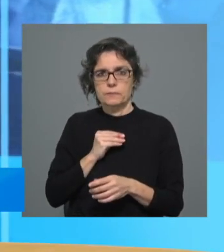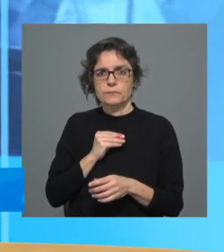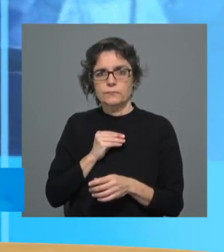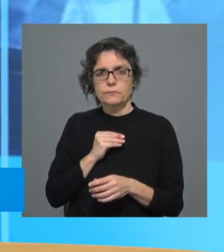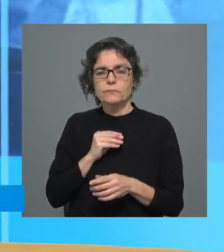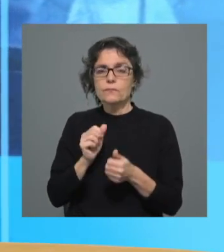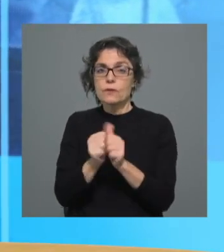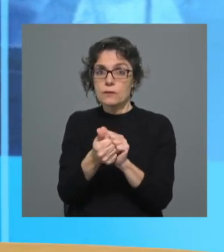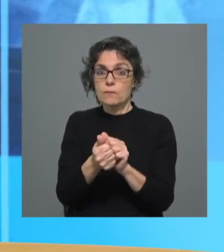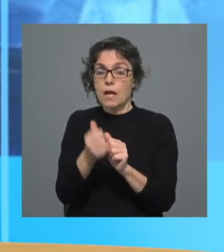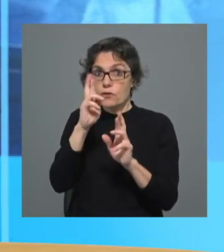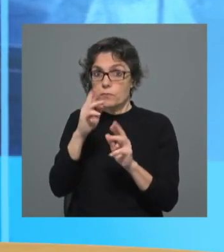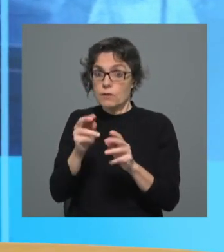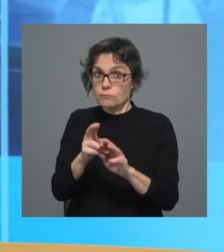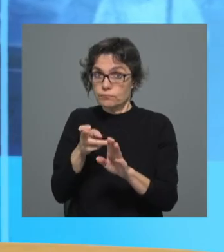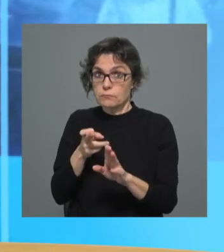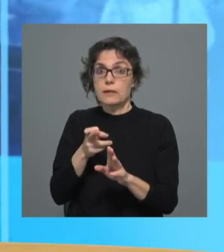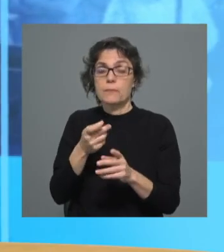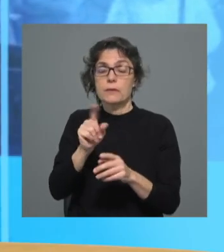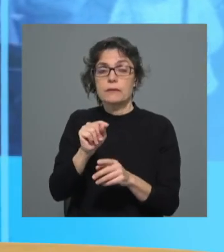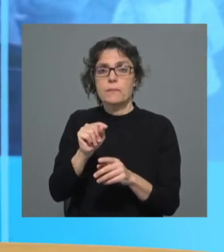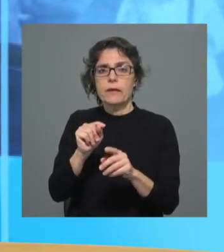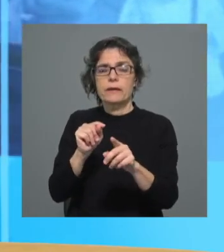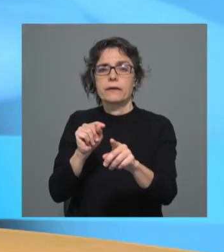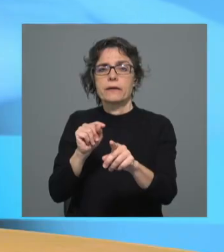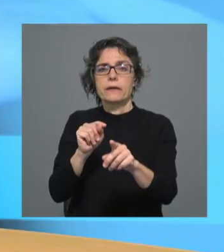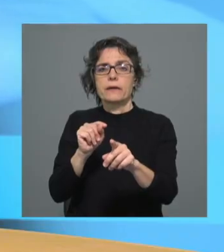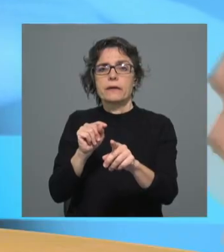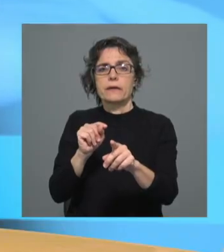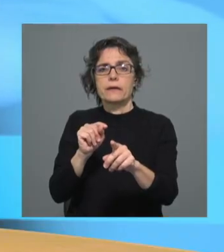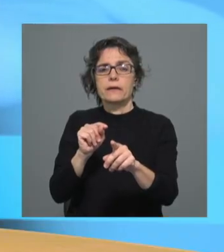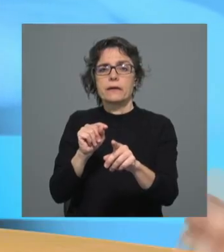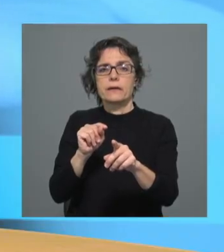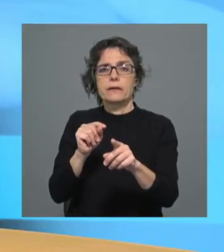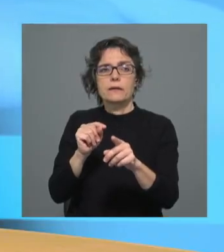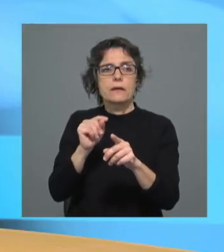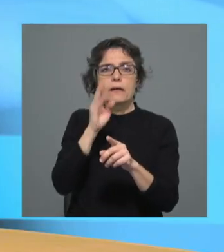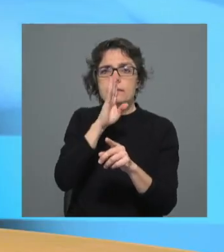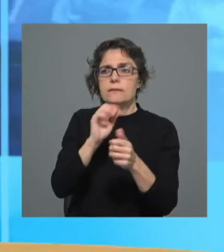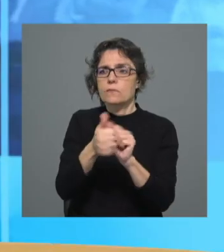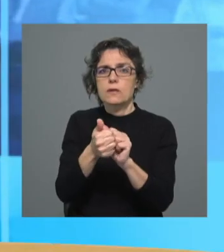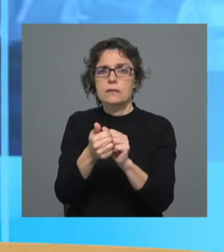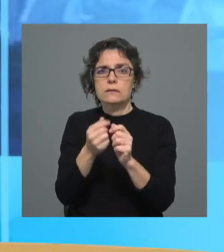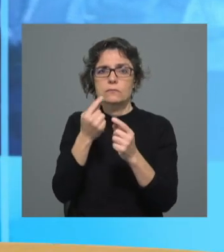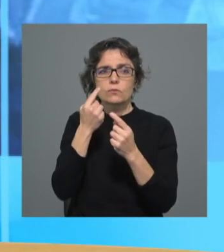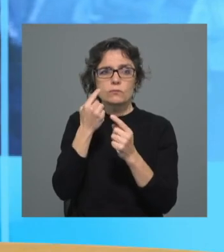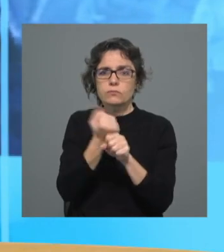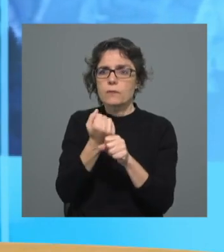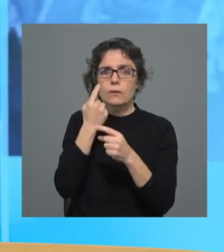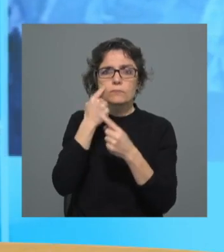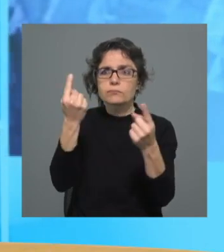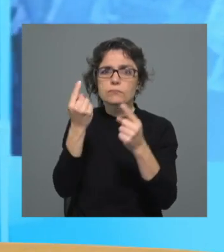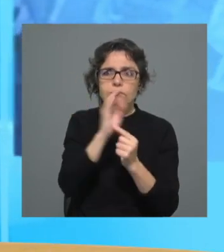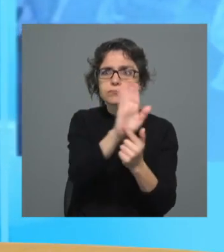haja sinais de trabalho específico que possam ser comunicados dentro da Igreja e fora da Igreja, para que se restaure um